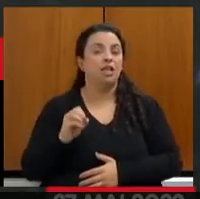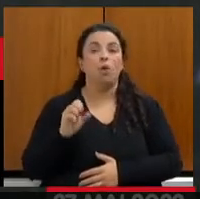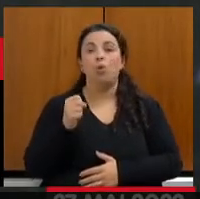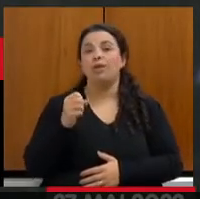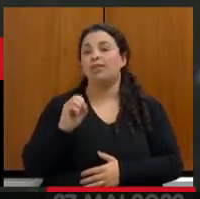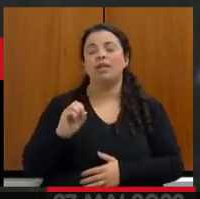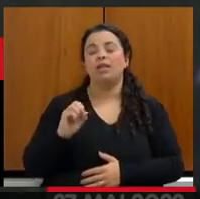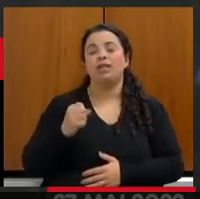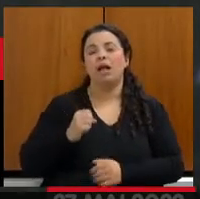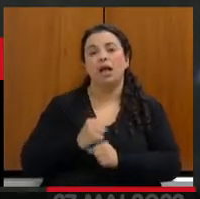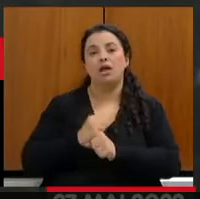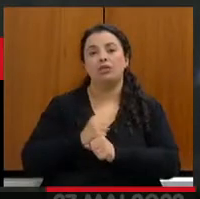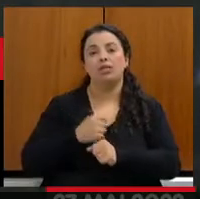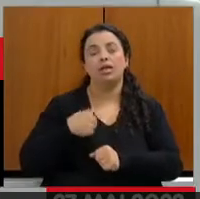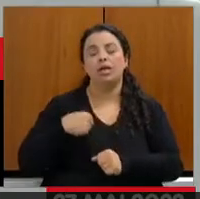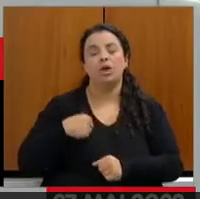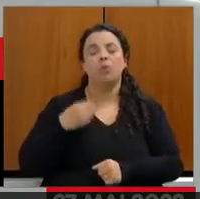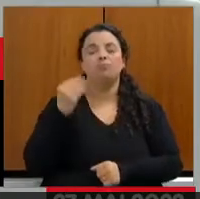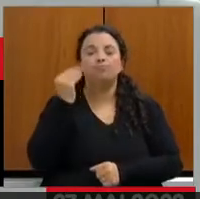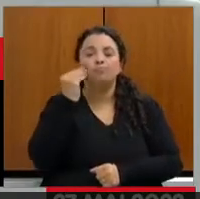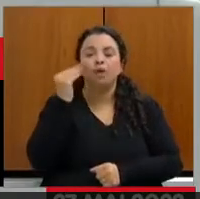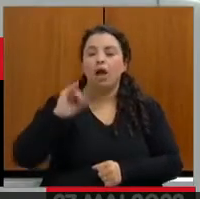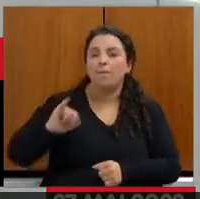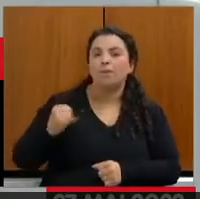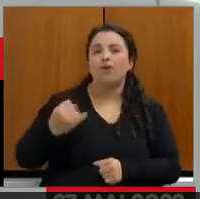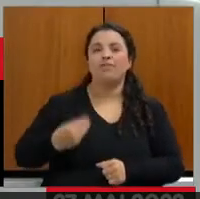gozar da vida assim como vocês obrigada